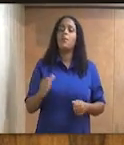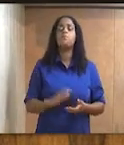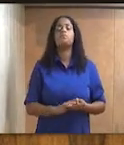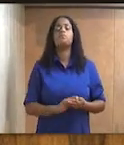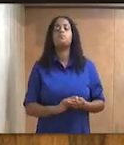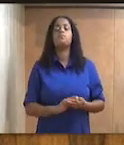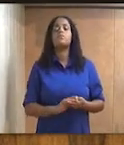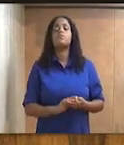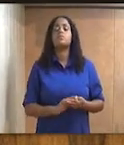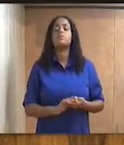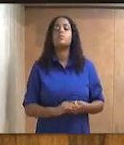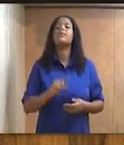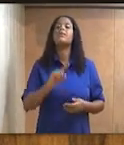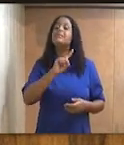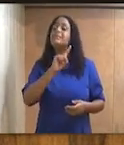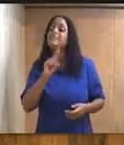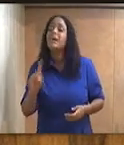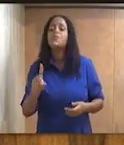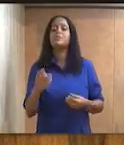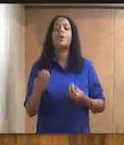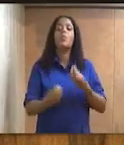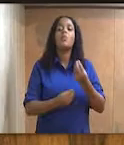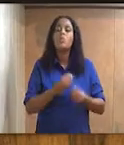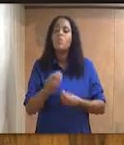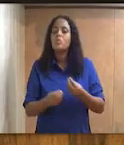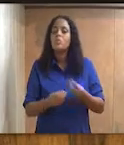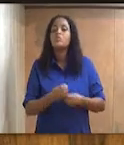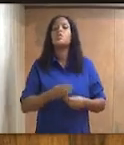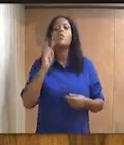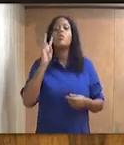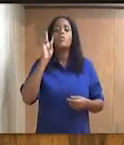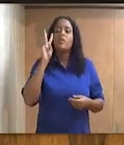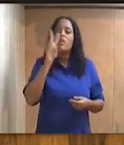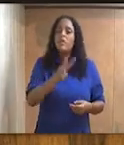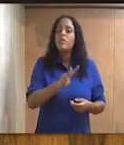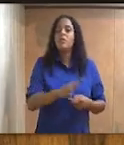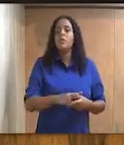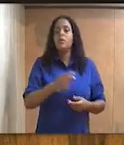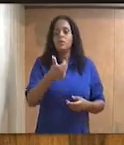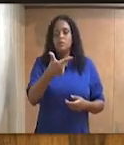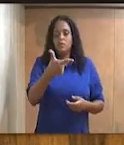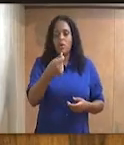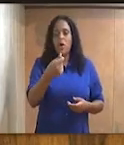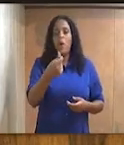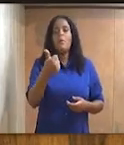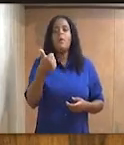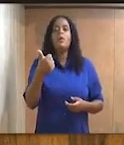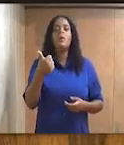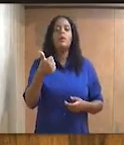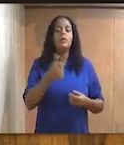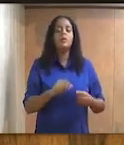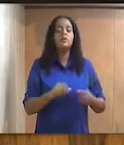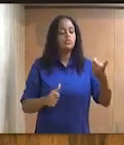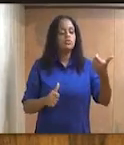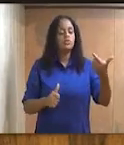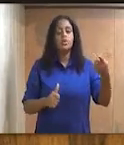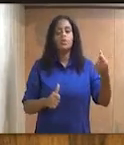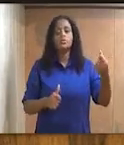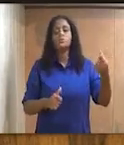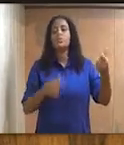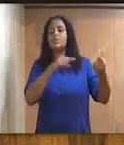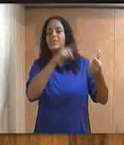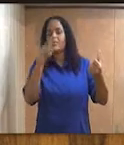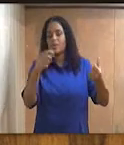ele não condiz com o que se prevê o orçamento de 2015 para 2016.